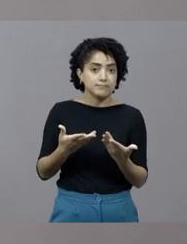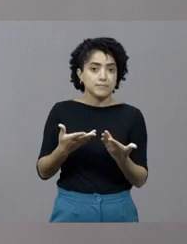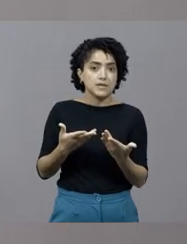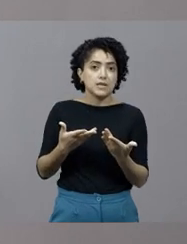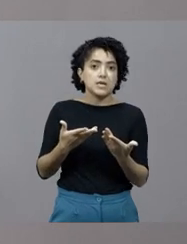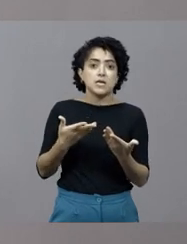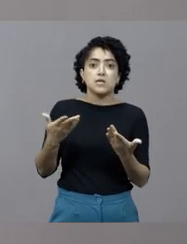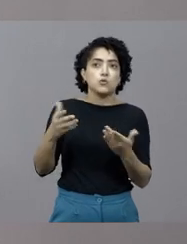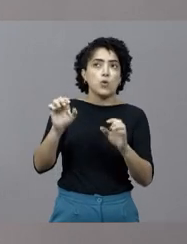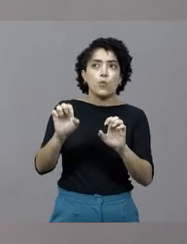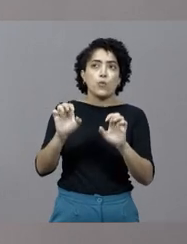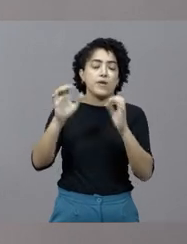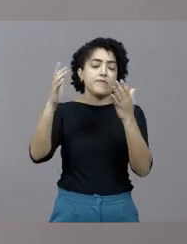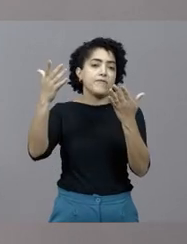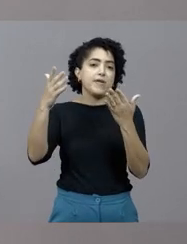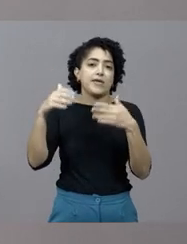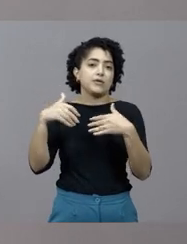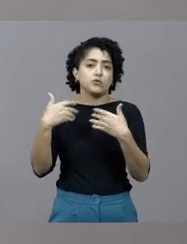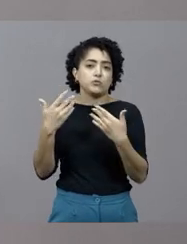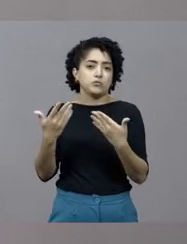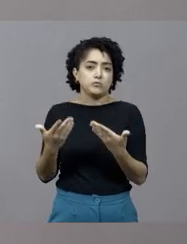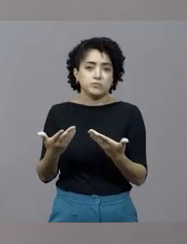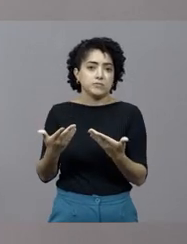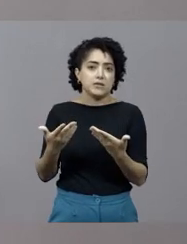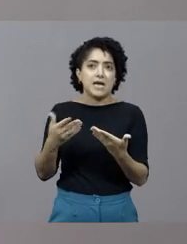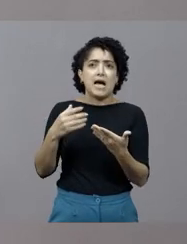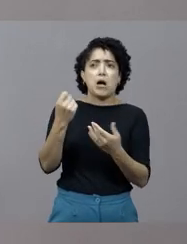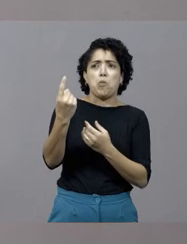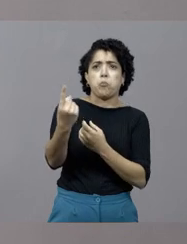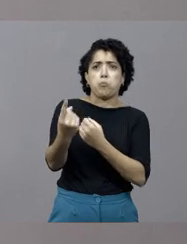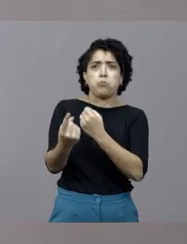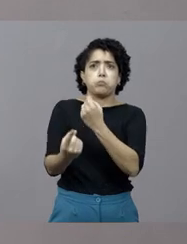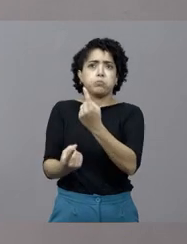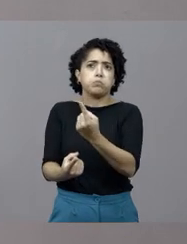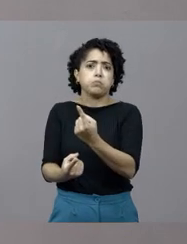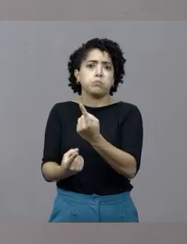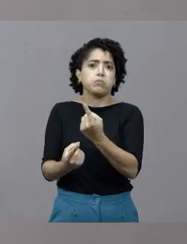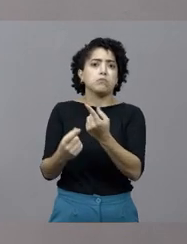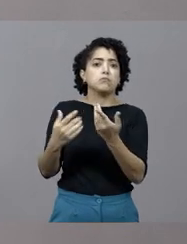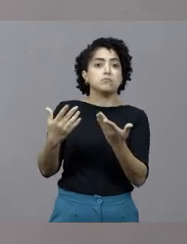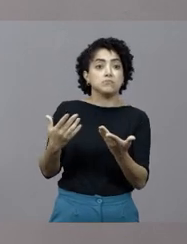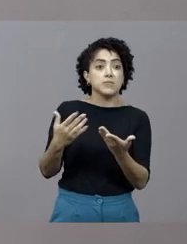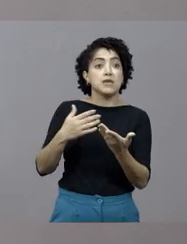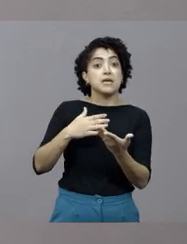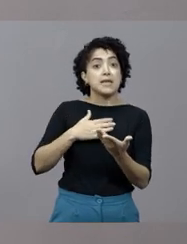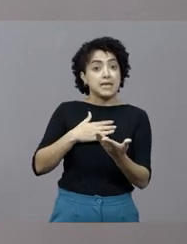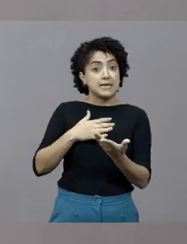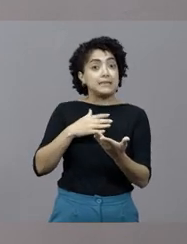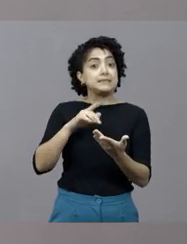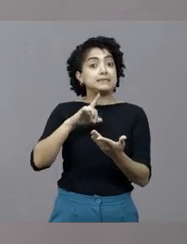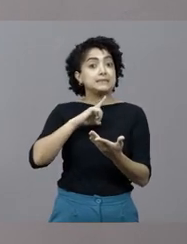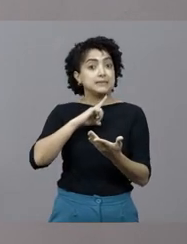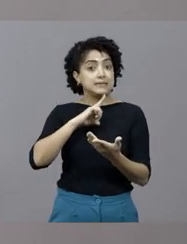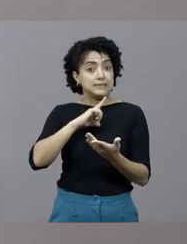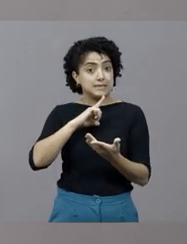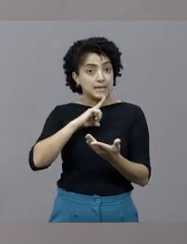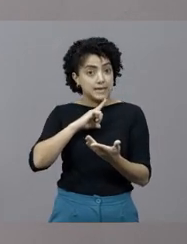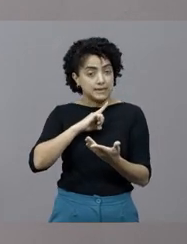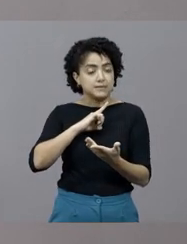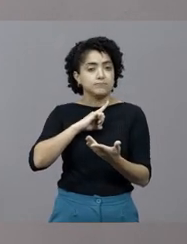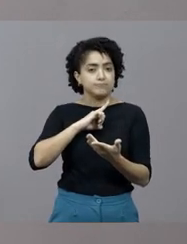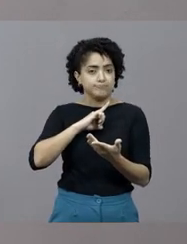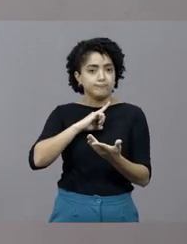Não é um evento, não é eventual. Não foi uma ocasião. Eu tenho também